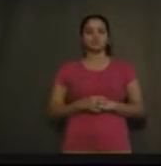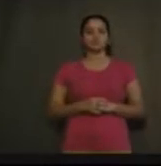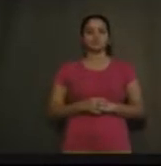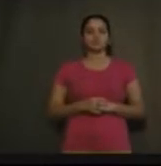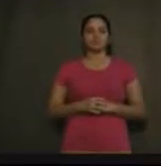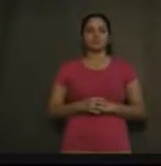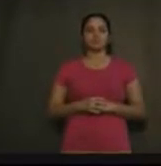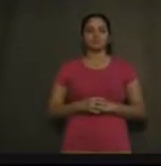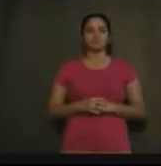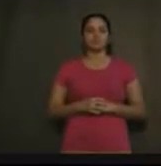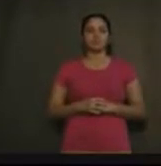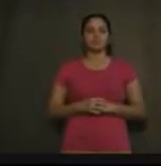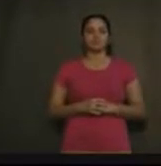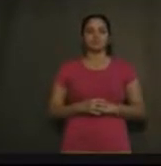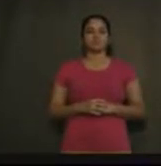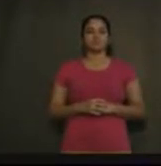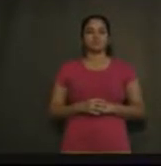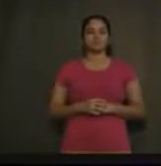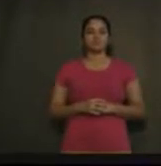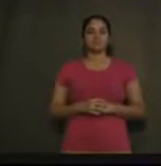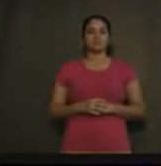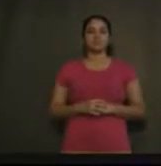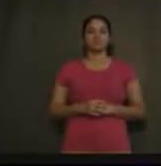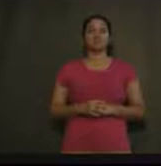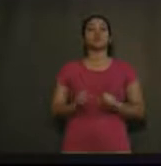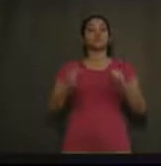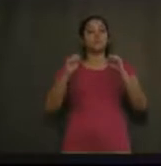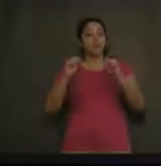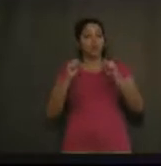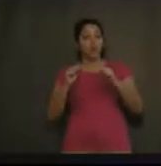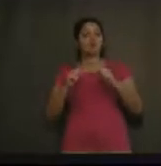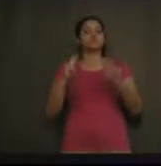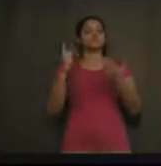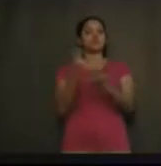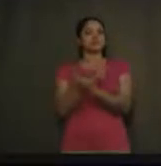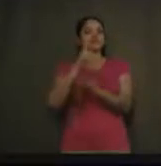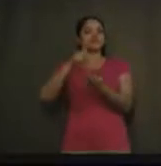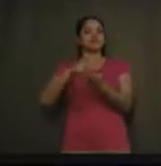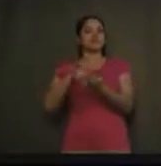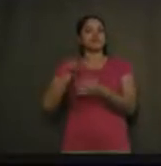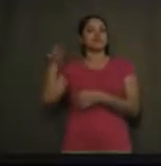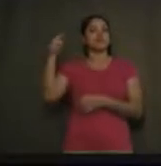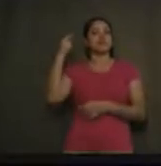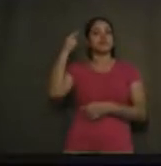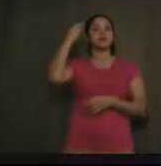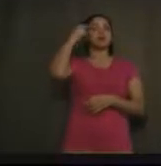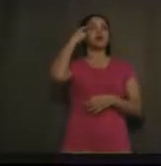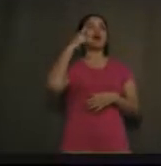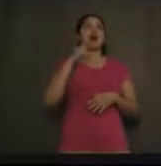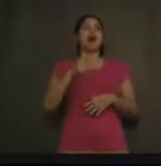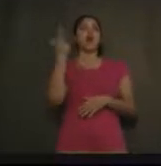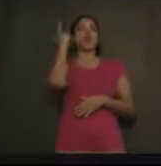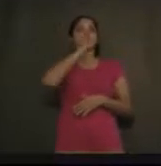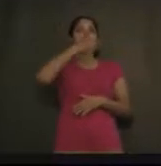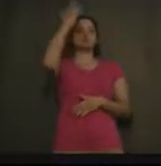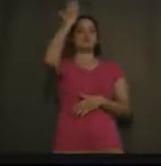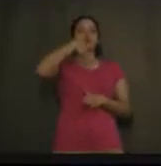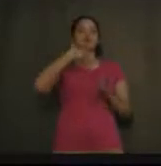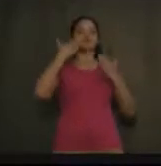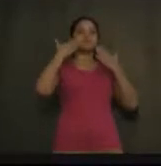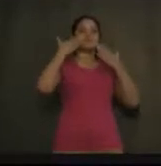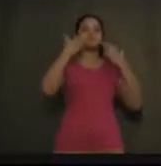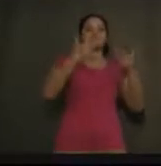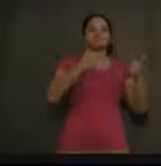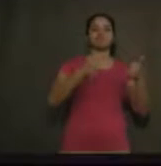é sabido que pode acontecer de fato, e Poincaré achou que tinha provado que era a única possibilidade. Mas ele,